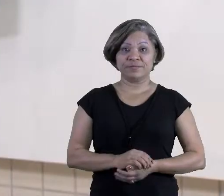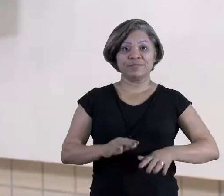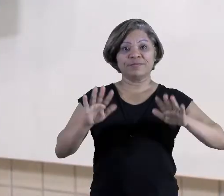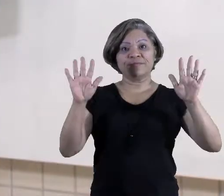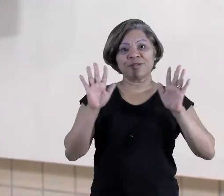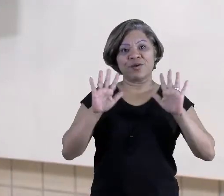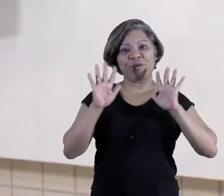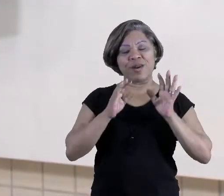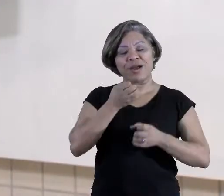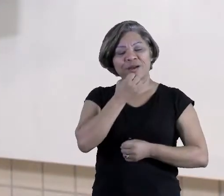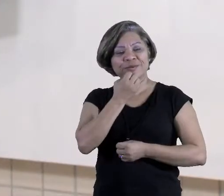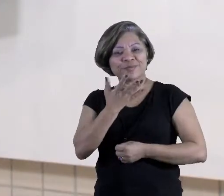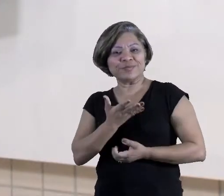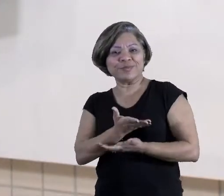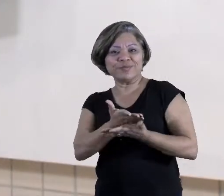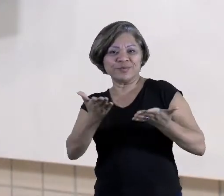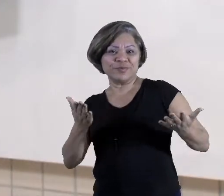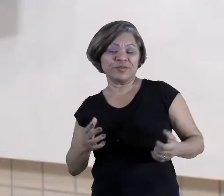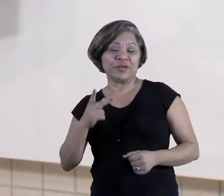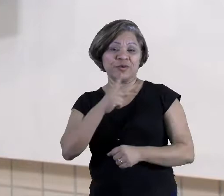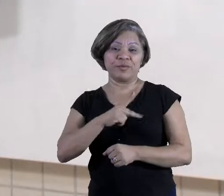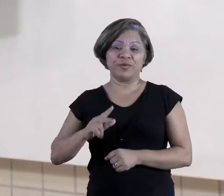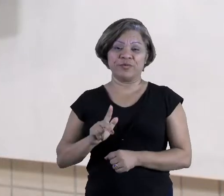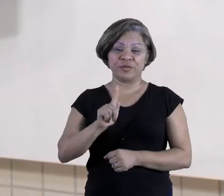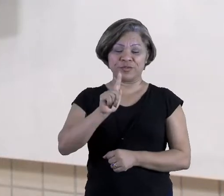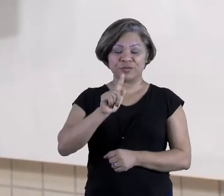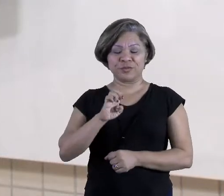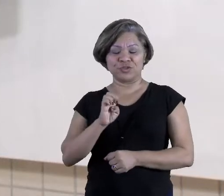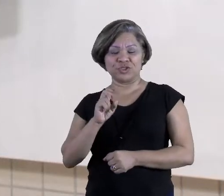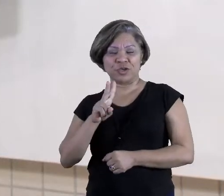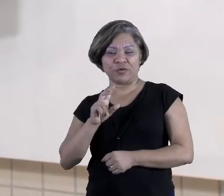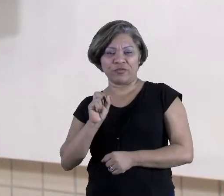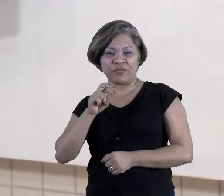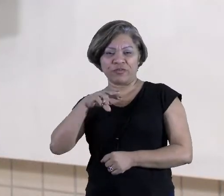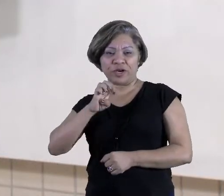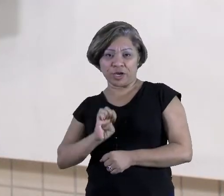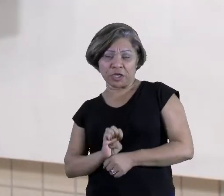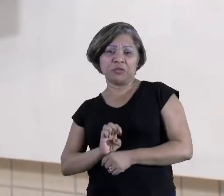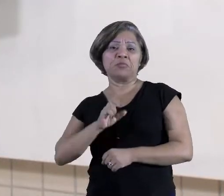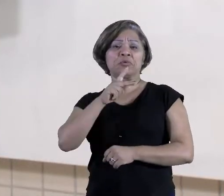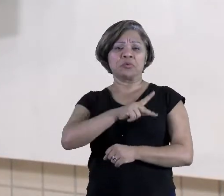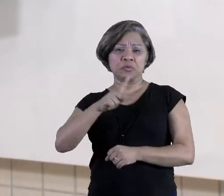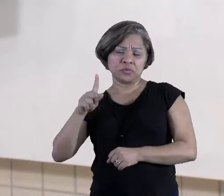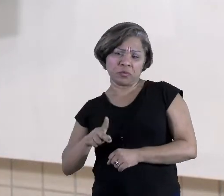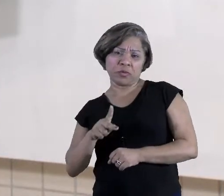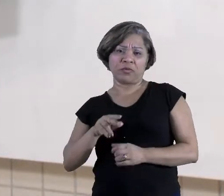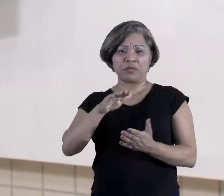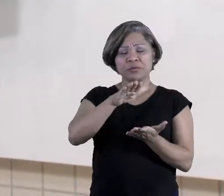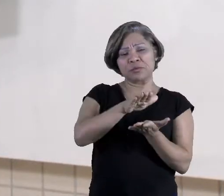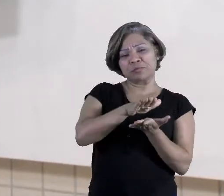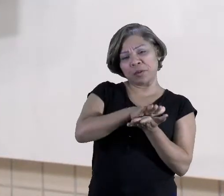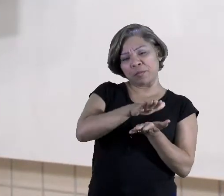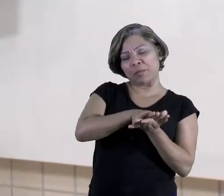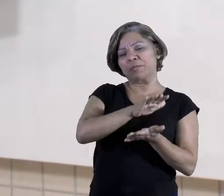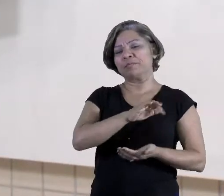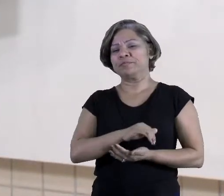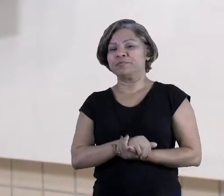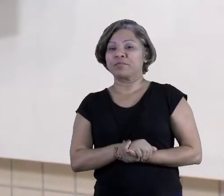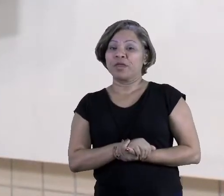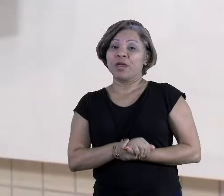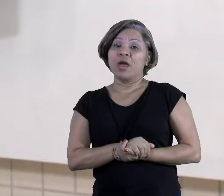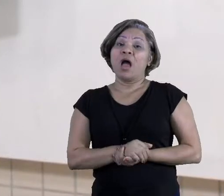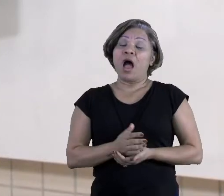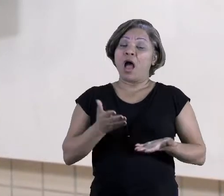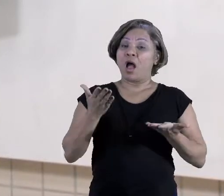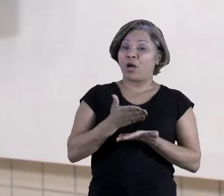Olá galerinha, tudo bem com vocês? Eu sou o professor Giovanni, sou professor da Rede Municipal de Educação e esta é a nossa